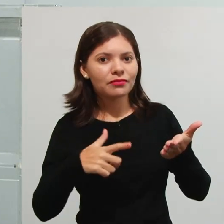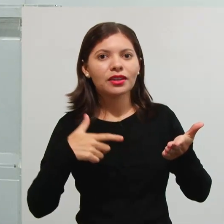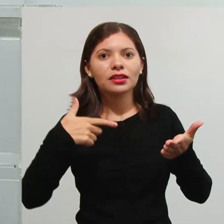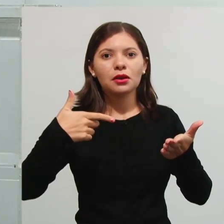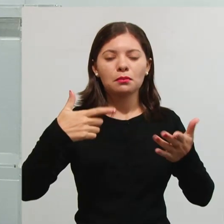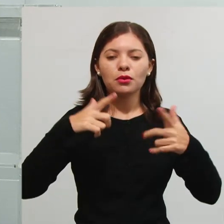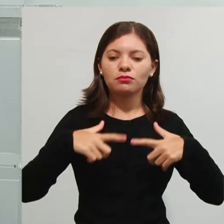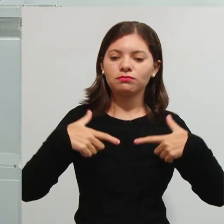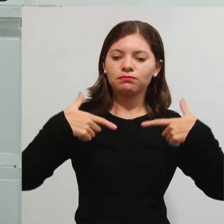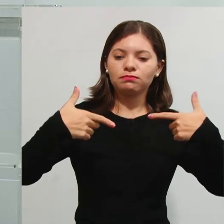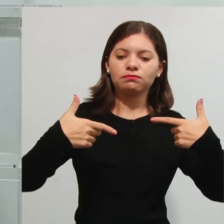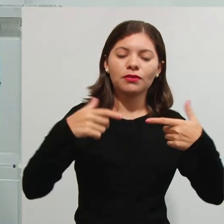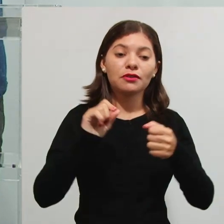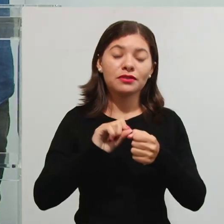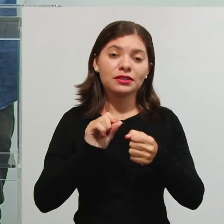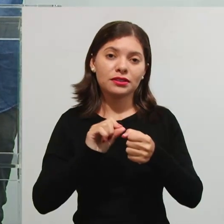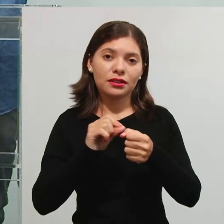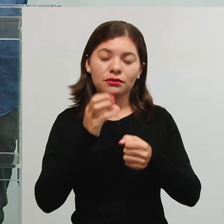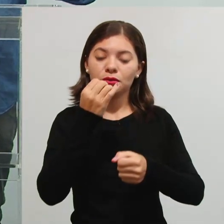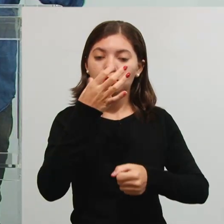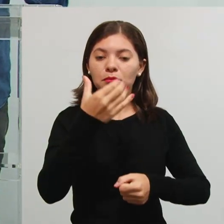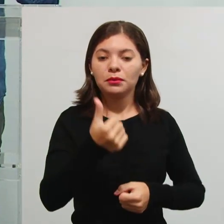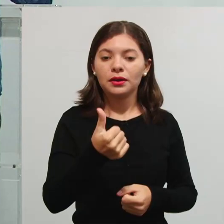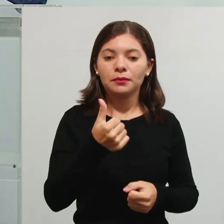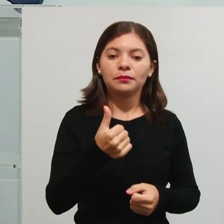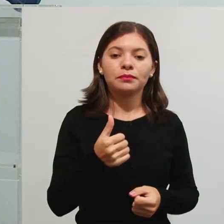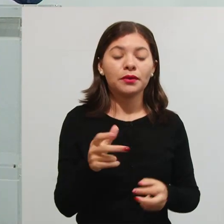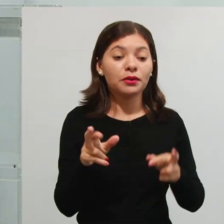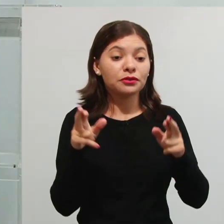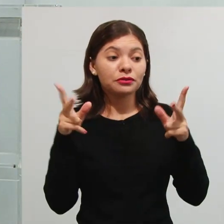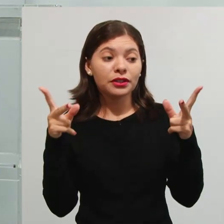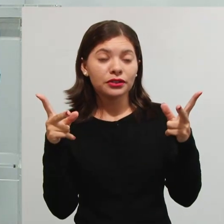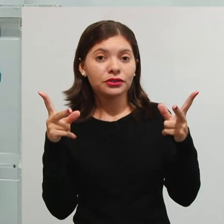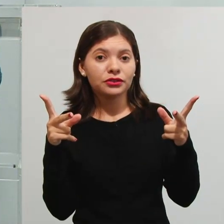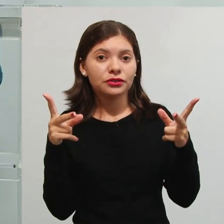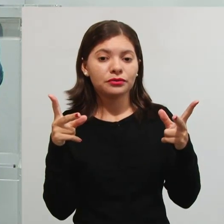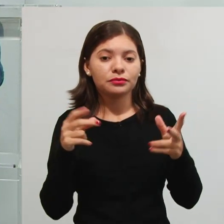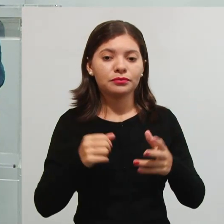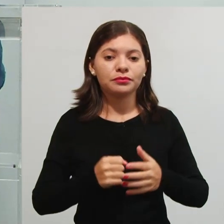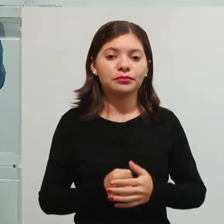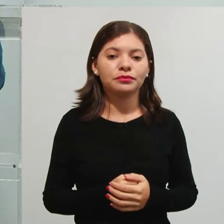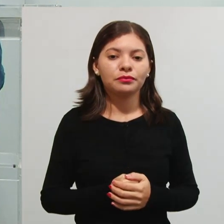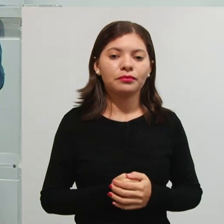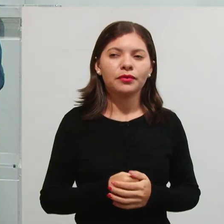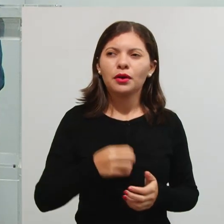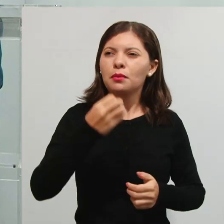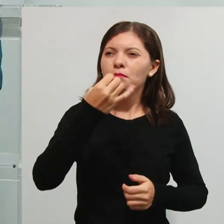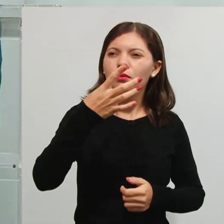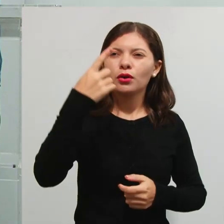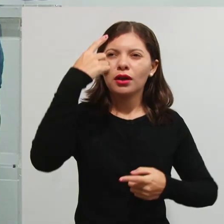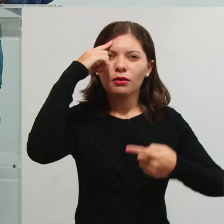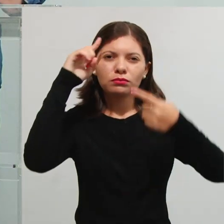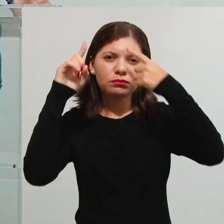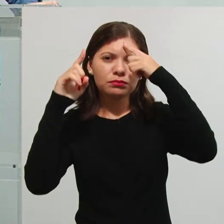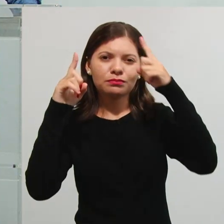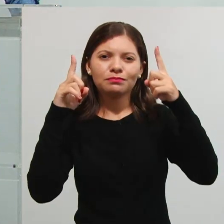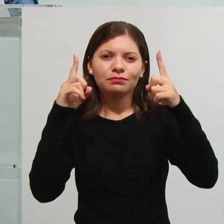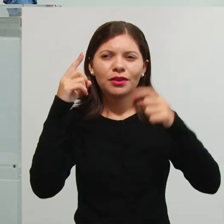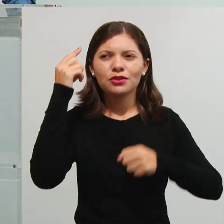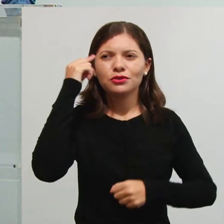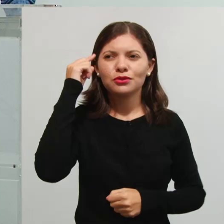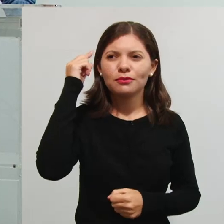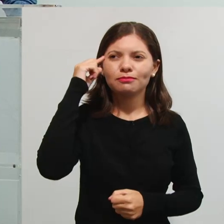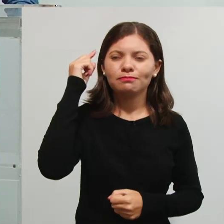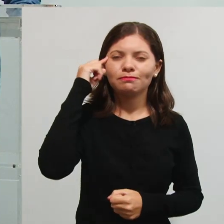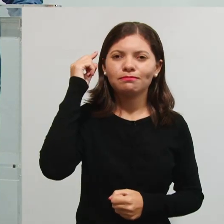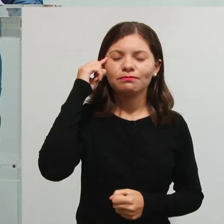em ação. Tudo bem? Então perceba que ideia é diferente de oportunidade. Você pode ter uma ótima ideia, mas se você não souber